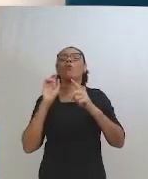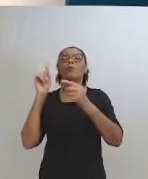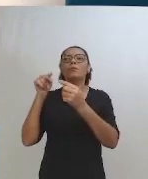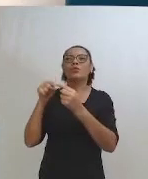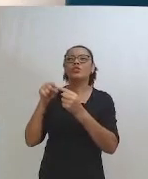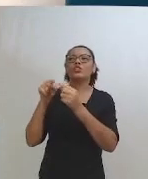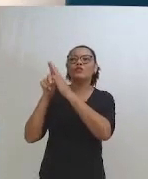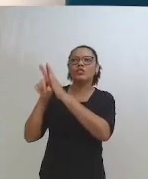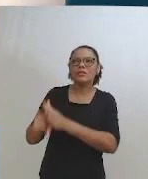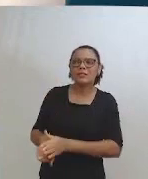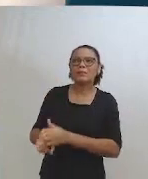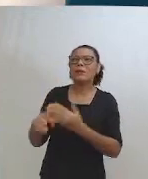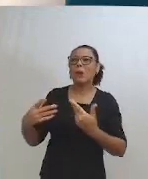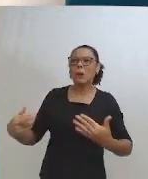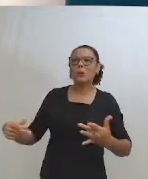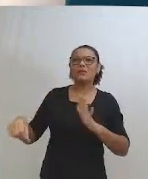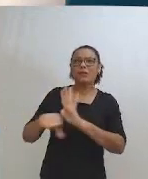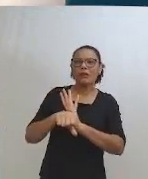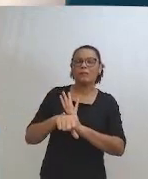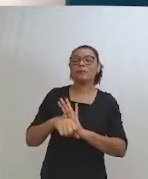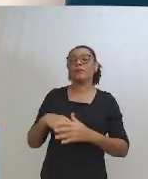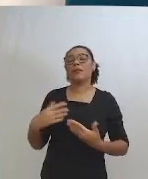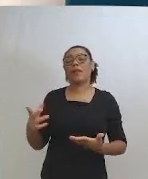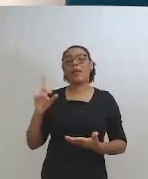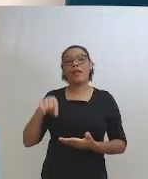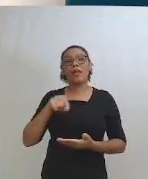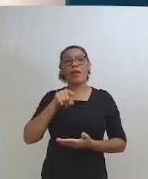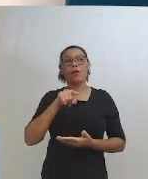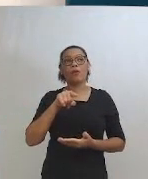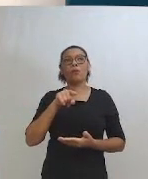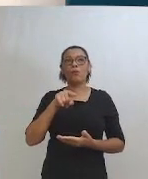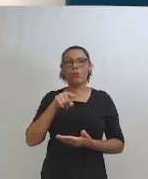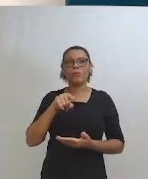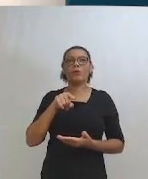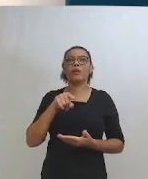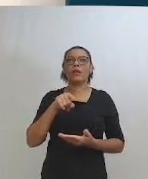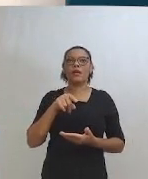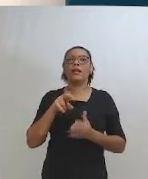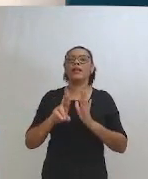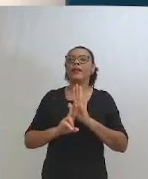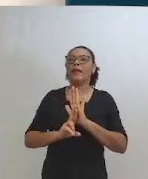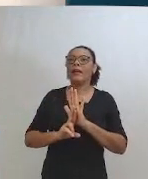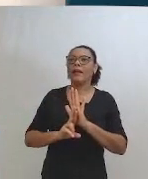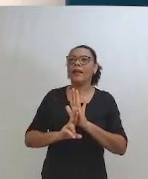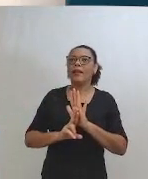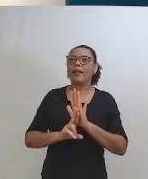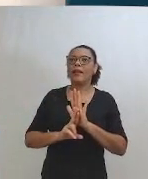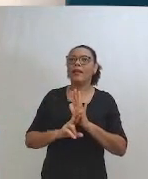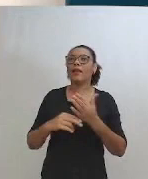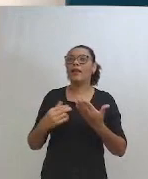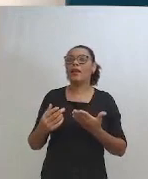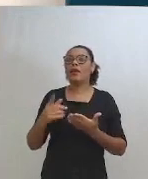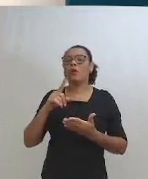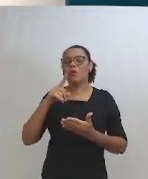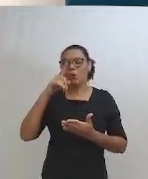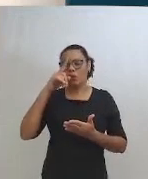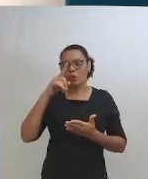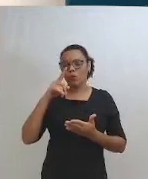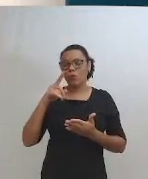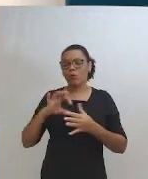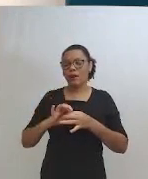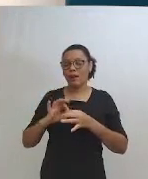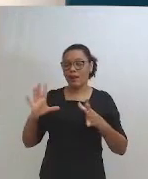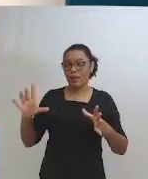compreendida no julgado, que trata de representação para fins penais, instituto legal que autoriza o compartilhamento de ofício pela